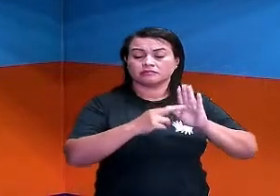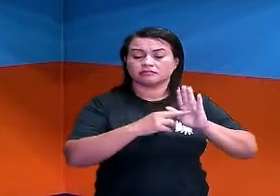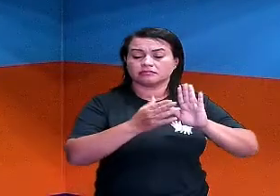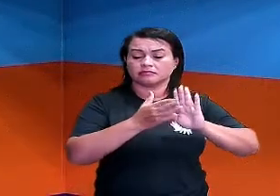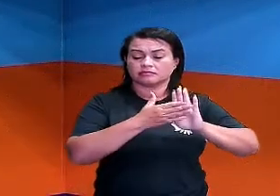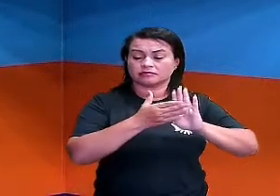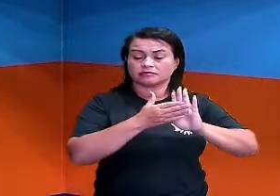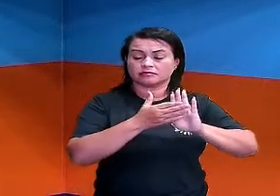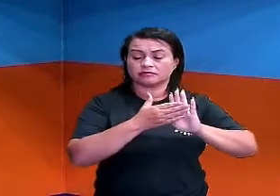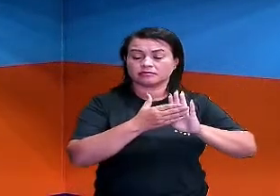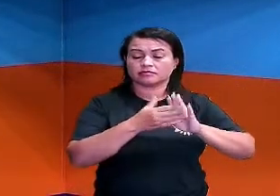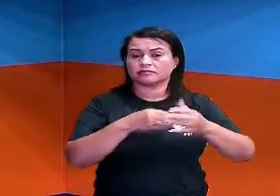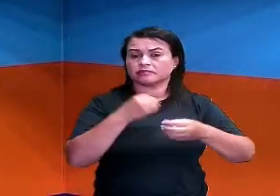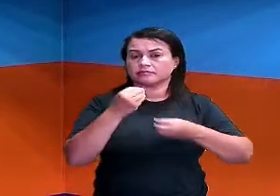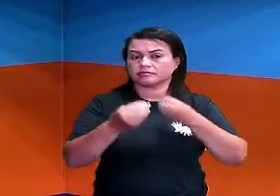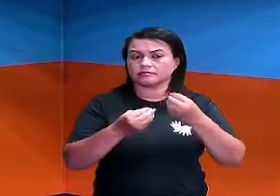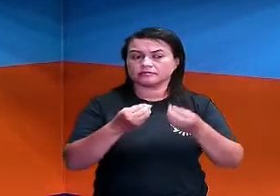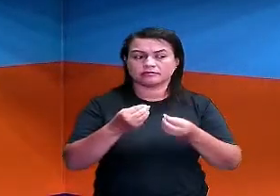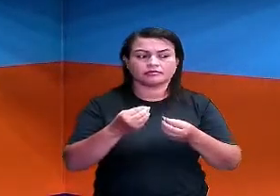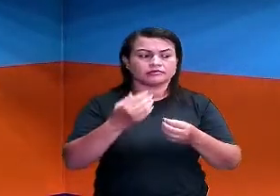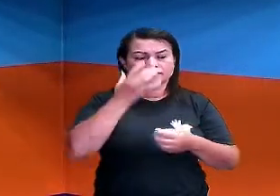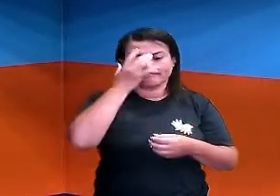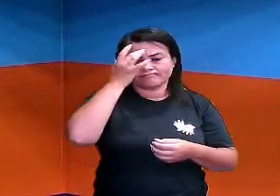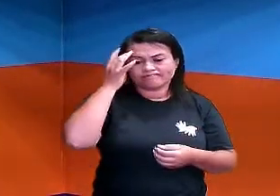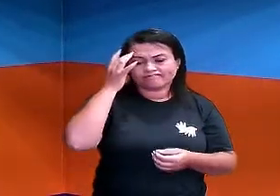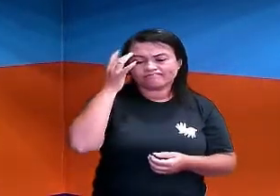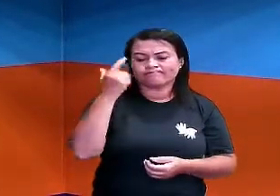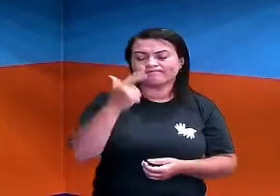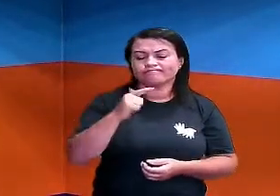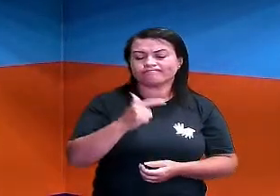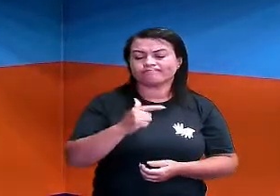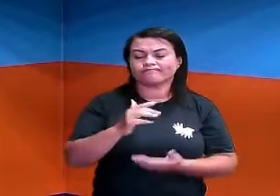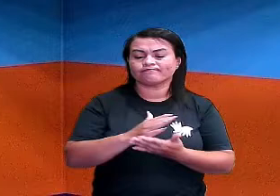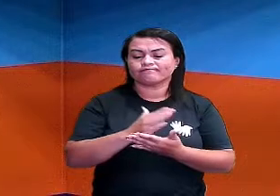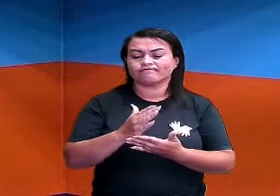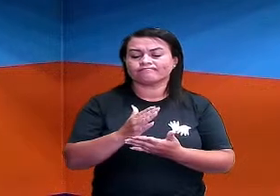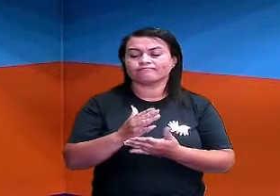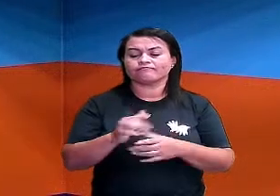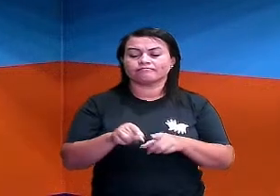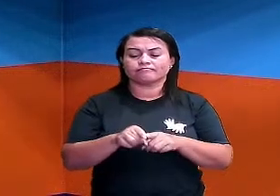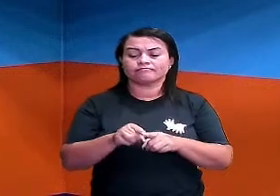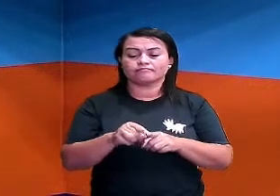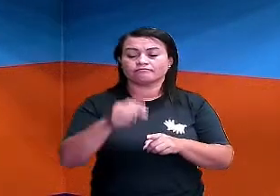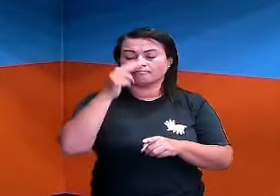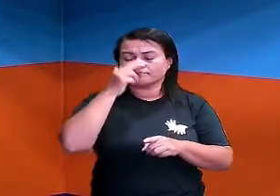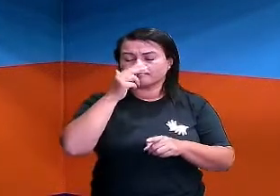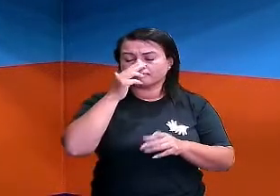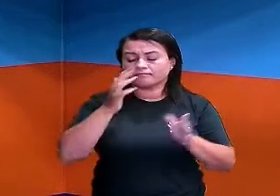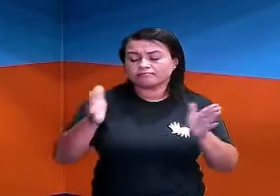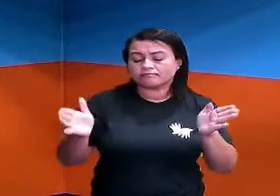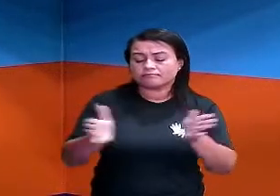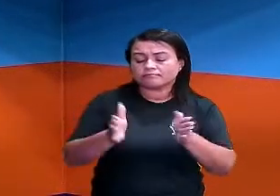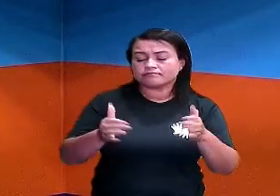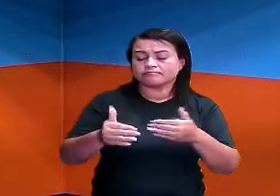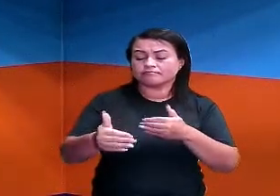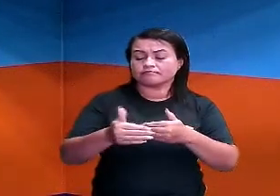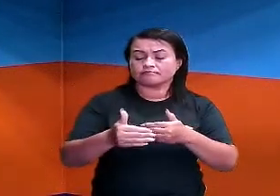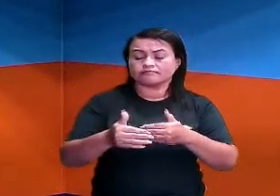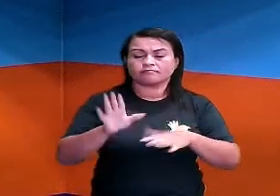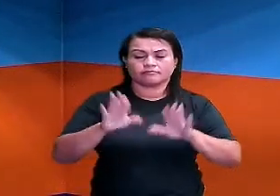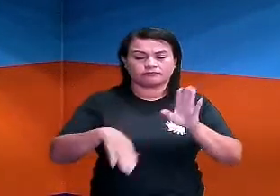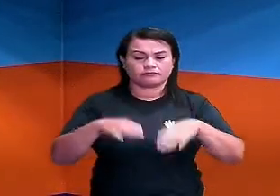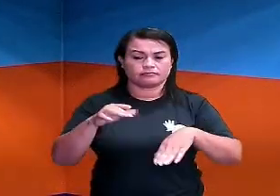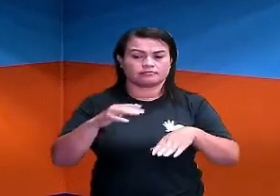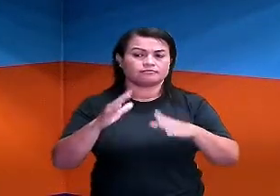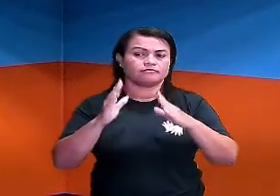são aquelas que nem todo mundo tem o mesmo tamanho. Então, quando você for medir em